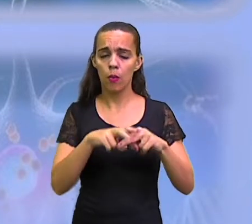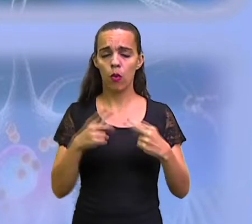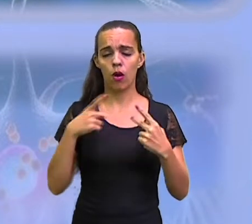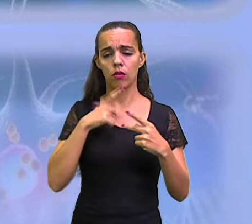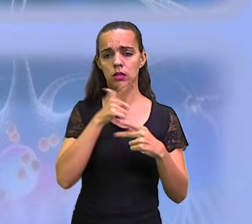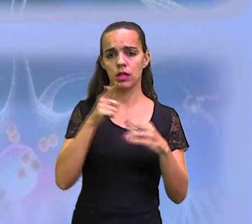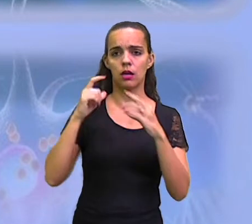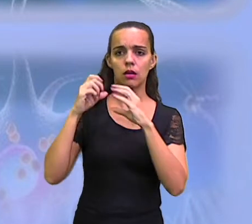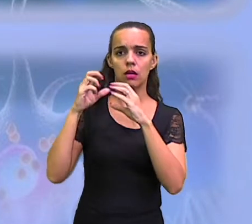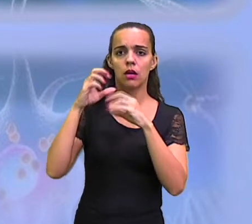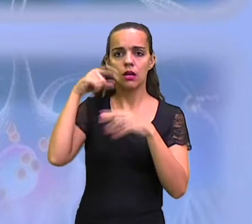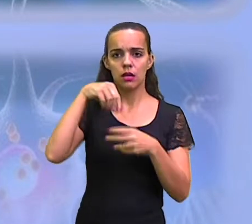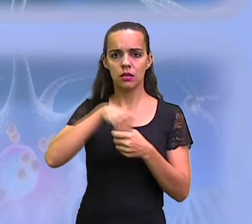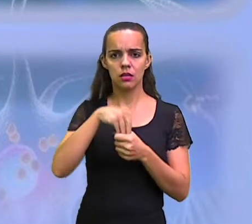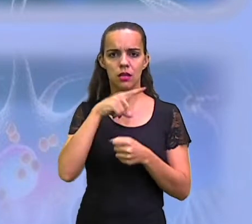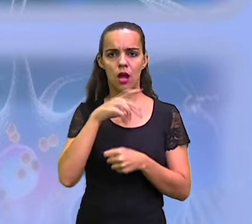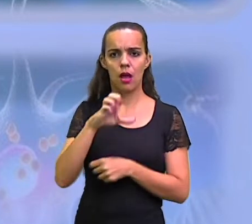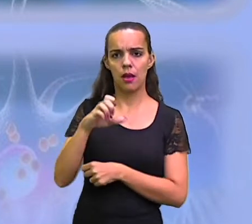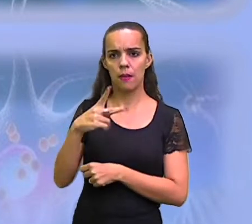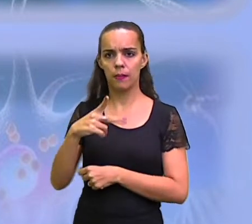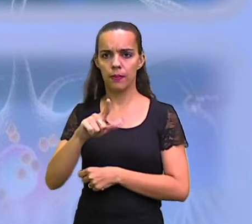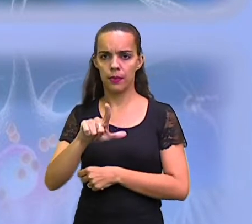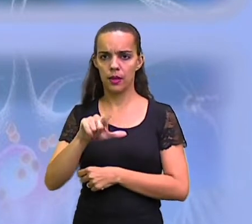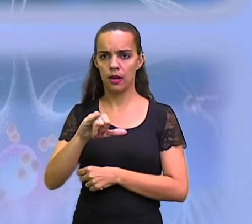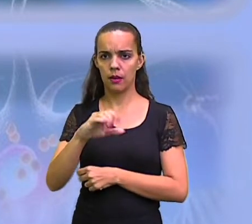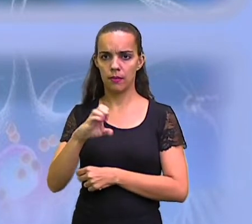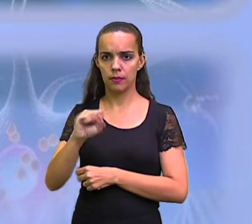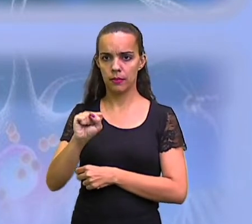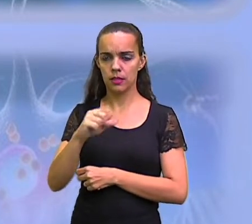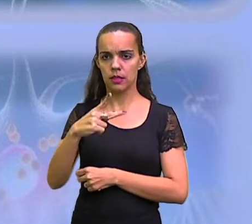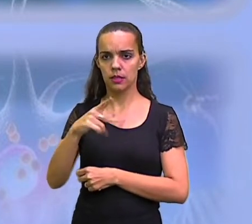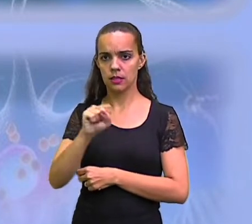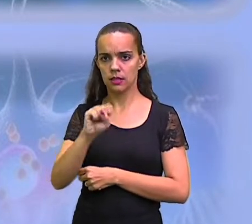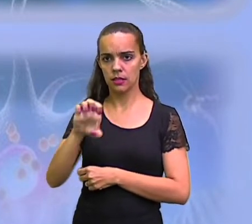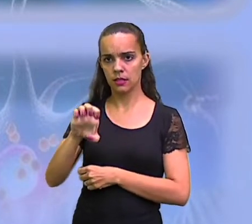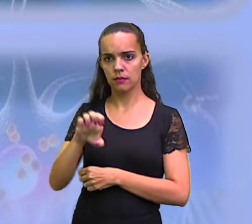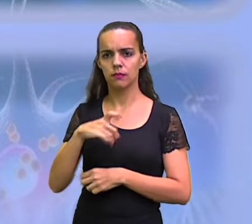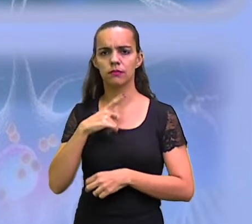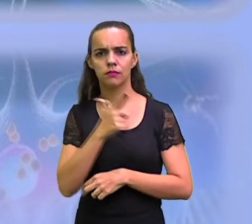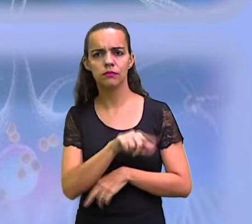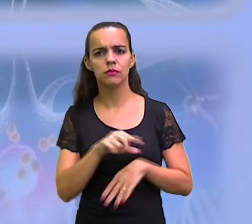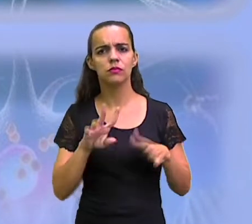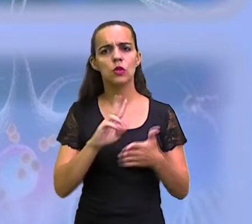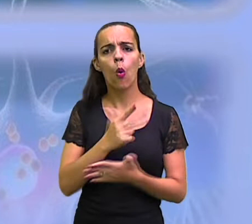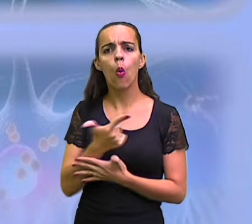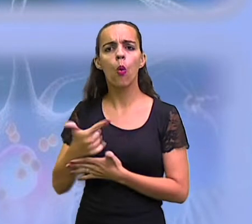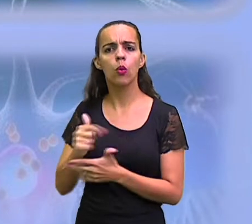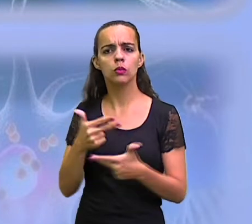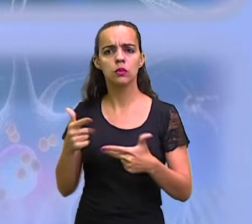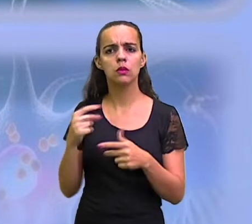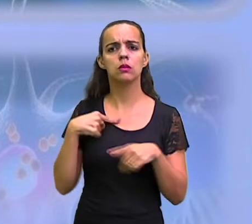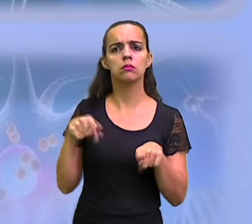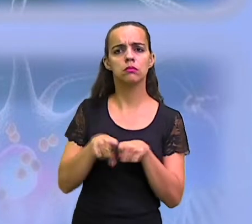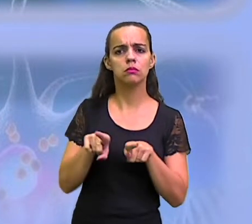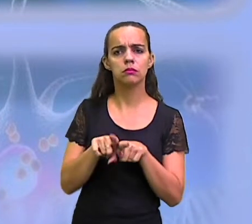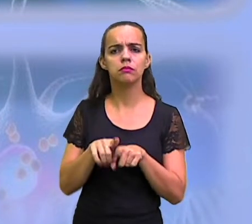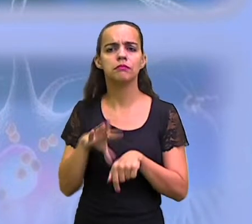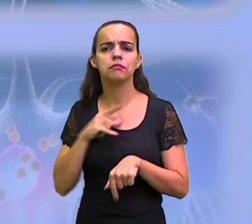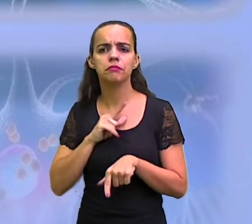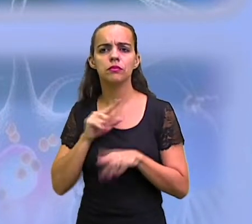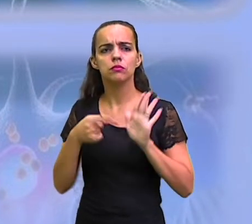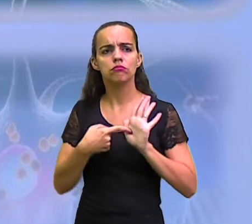Porém, esse é um dos sintomas mais comuns do distúrbio. Outros sintomas que a doença